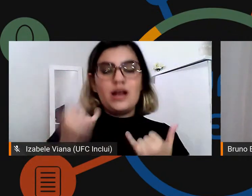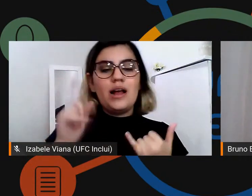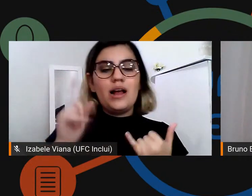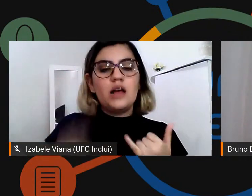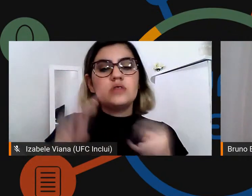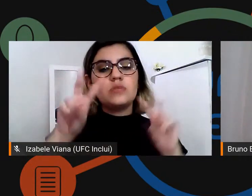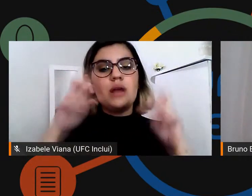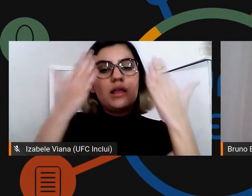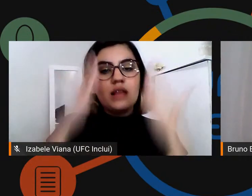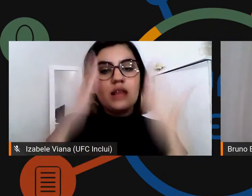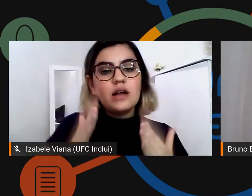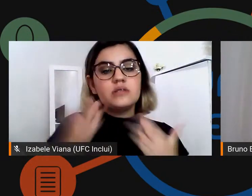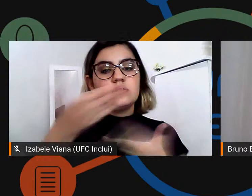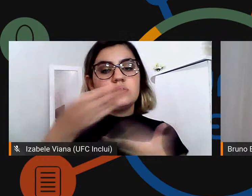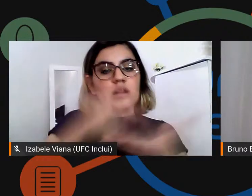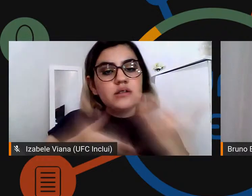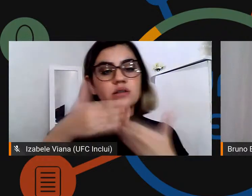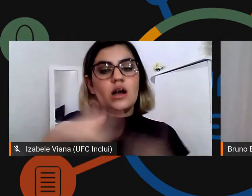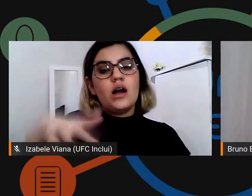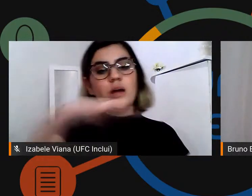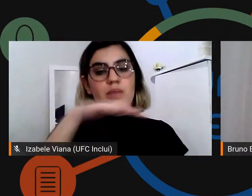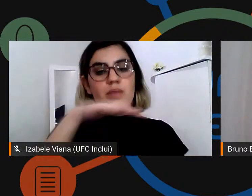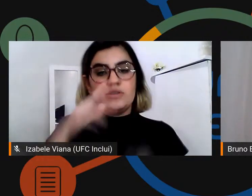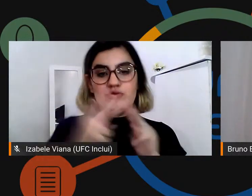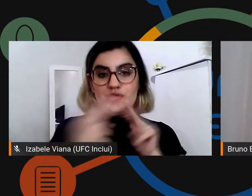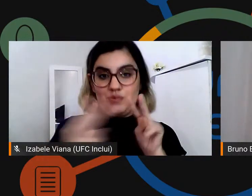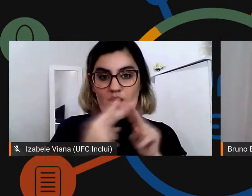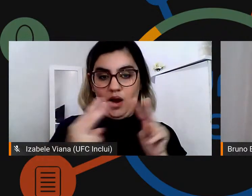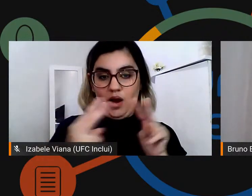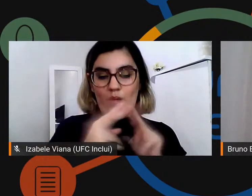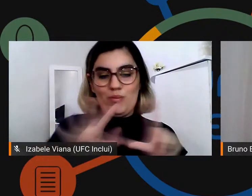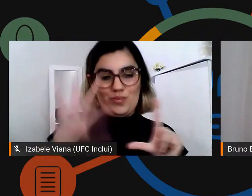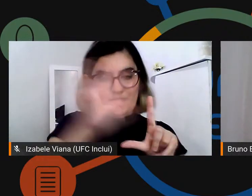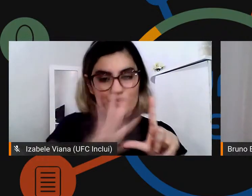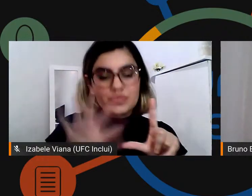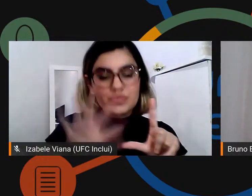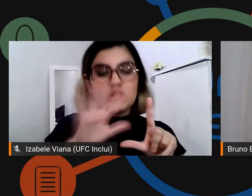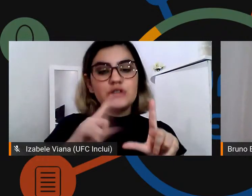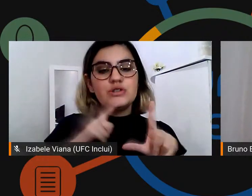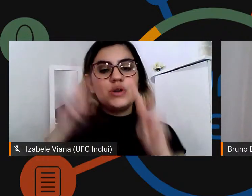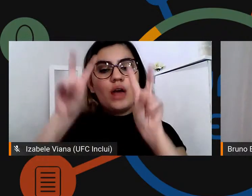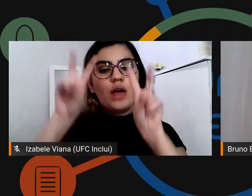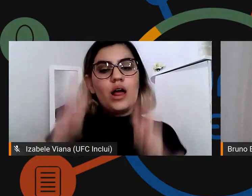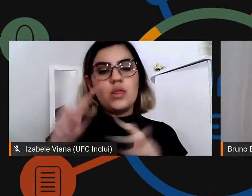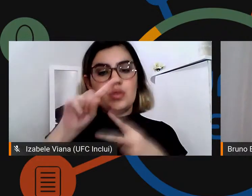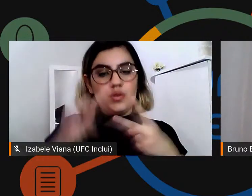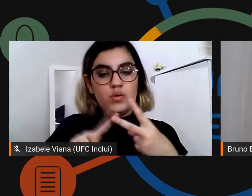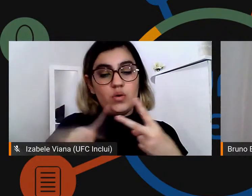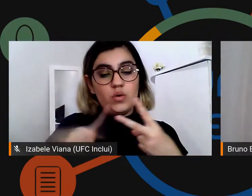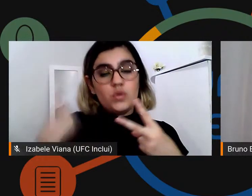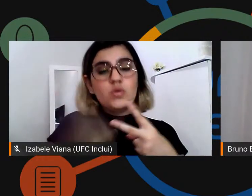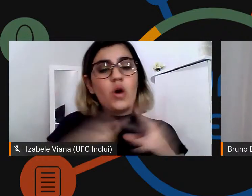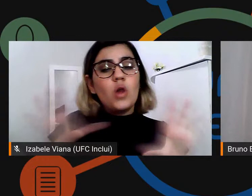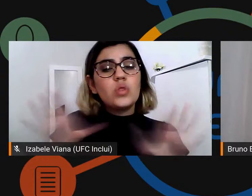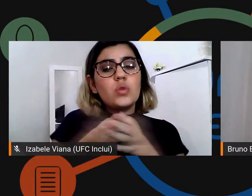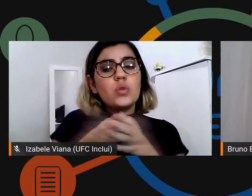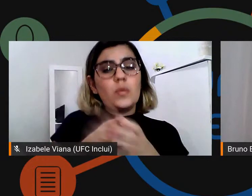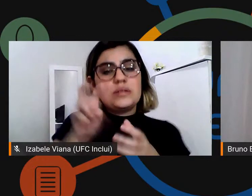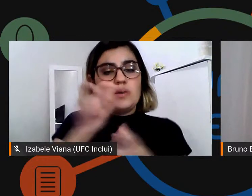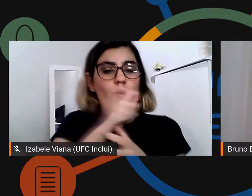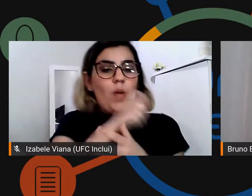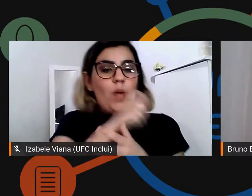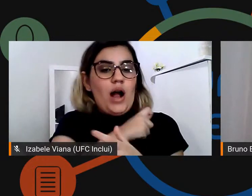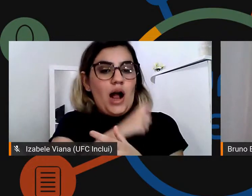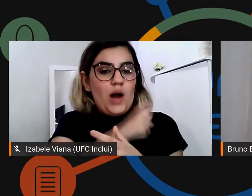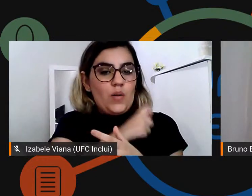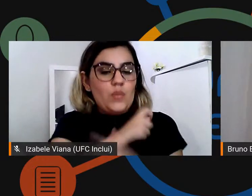Ambientes Virtuais. Ia ter aula de 2 a 6. E como era uma turma pequena, de 5 alunos, a gente se reuniu, a gente sabia da